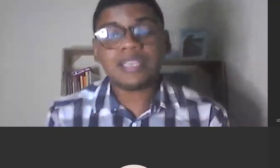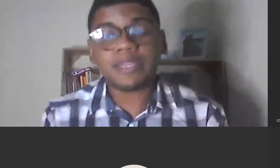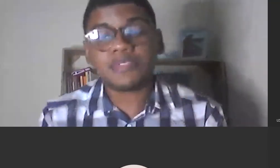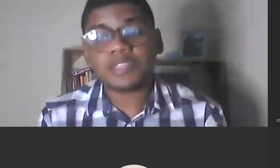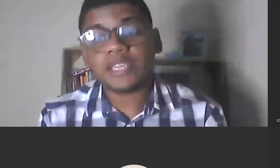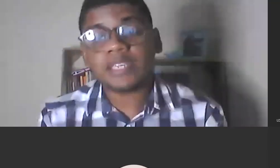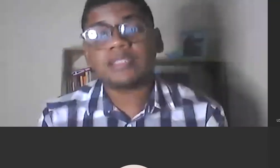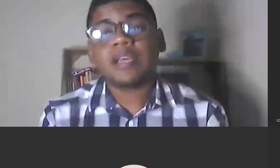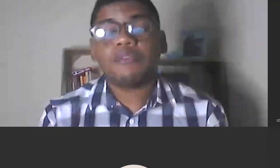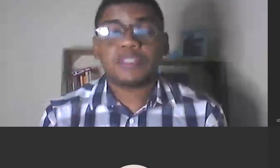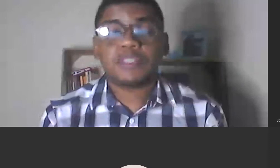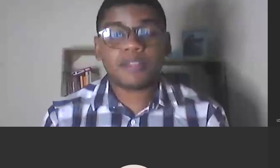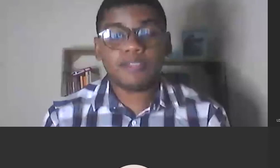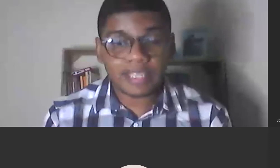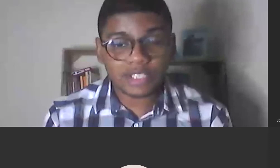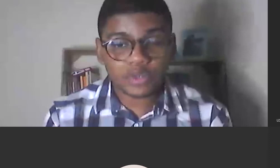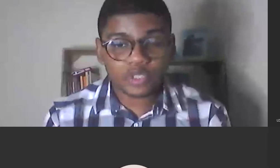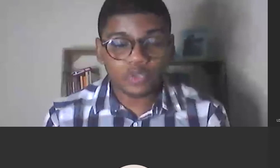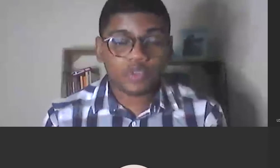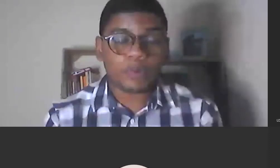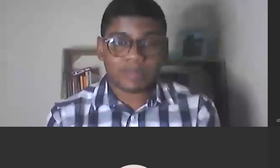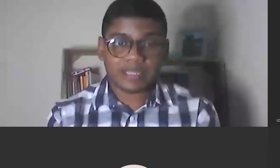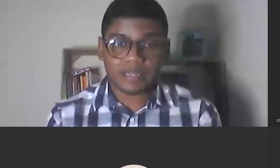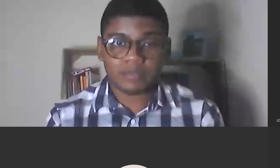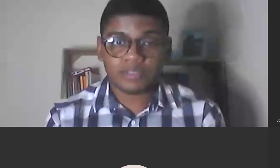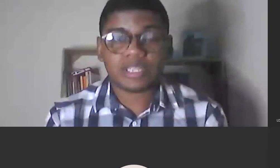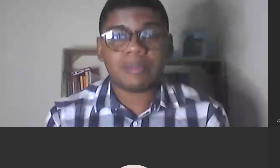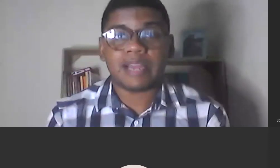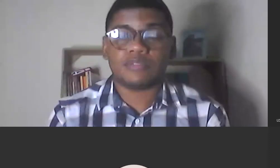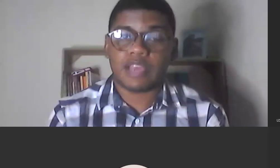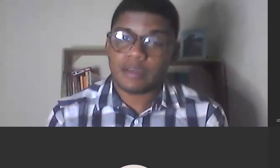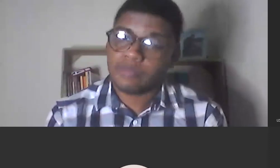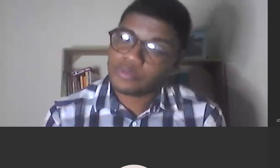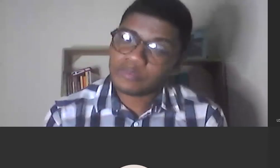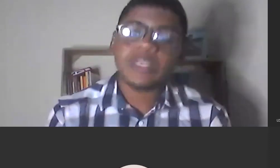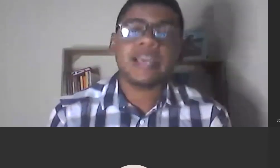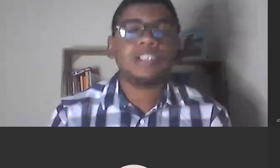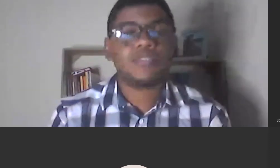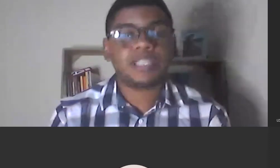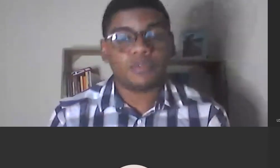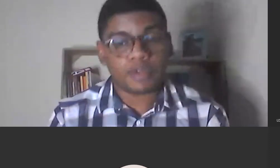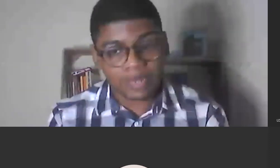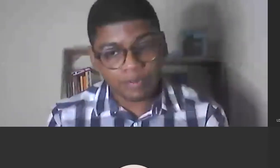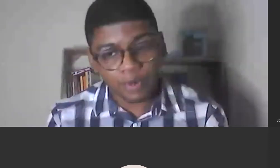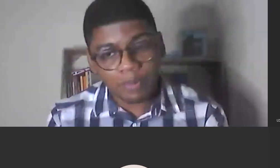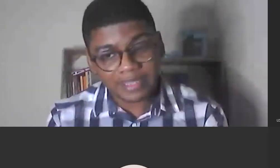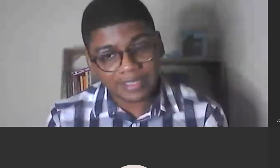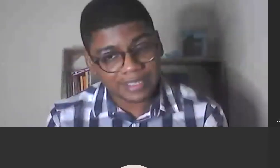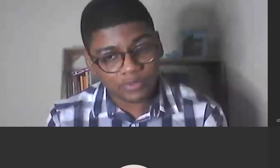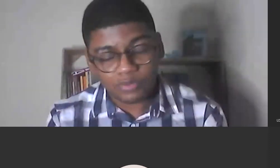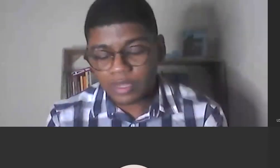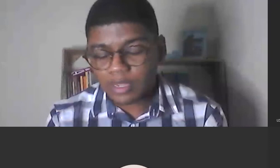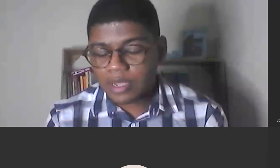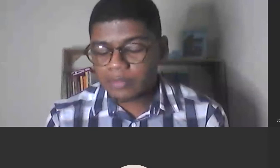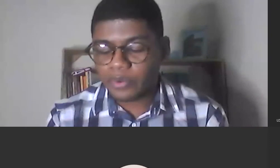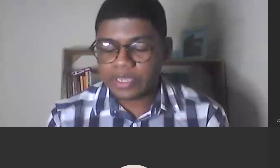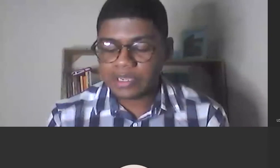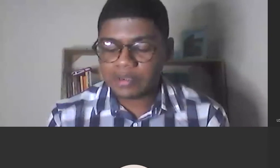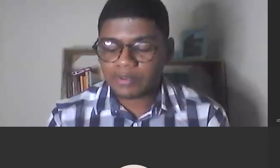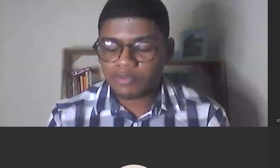Mas gostaria de saber de vocês. Vocês preferem que a gente continue com a programação de trabalhar os verbos, e aí a gente vai ter um vocabulário um pouco mais